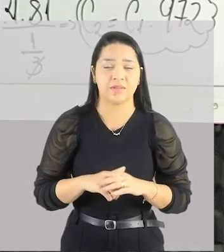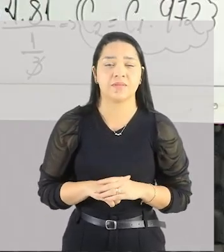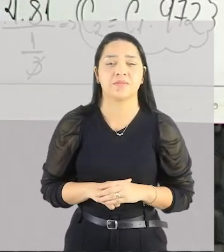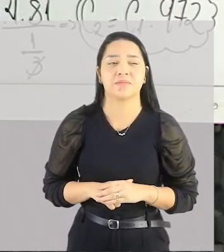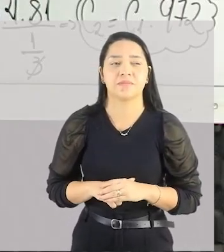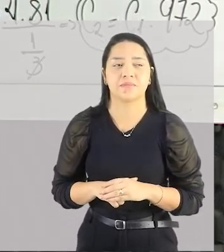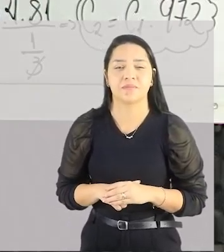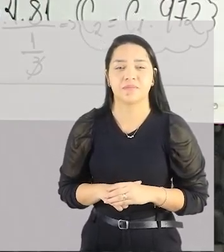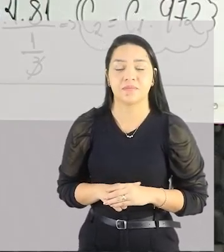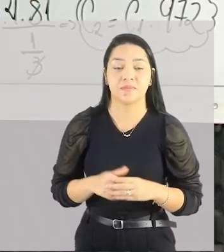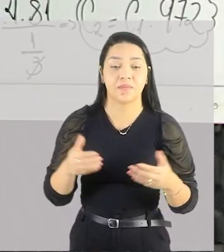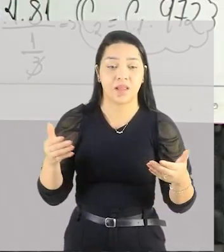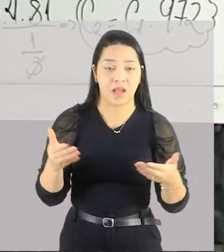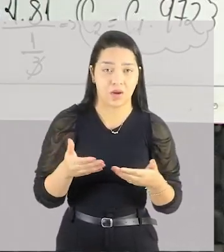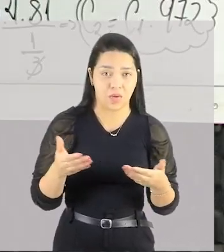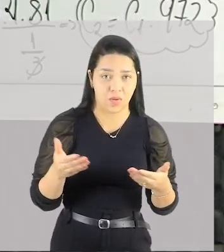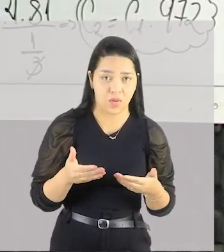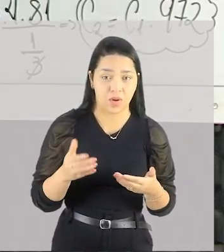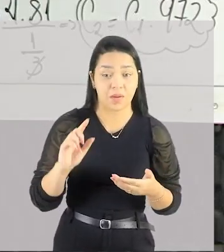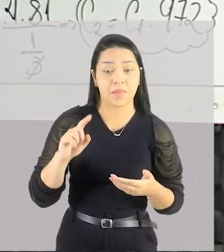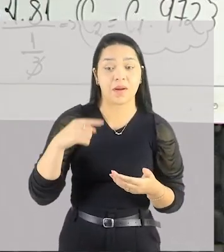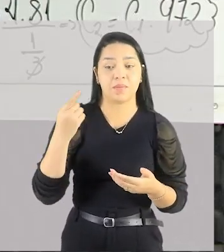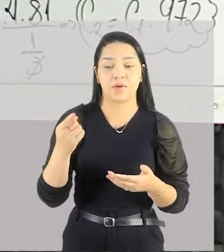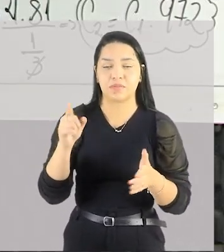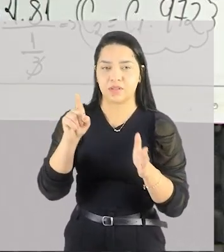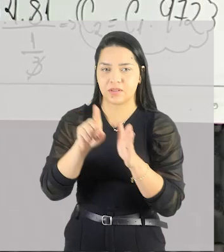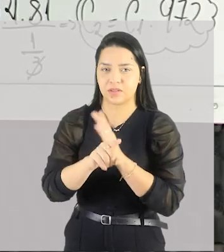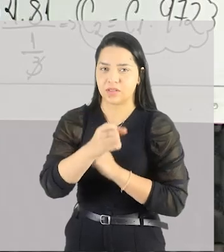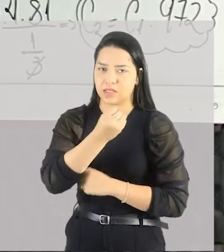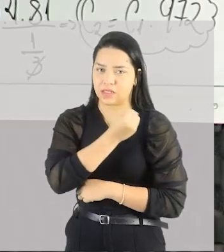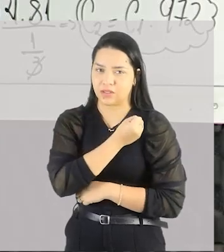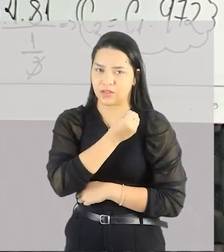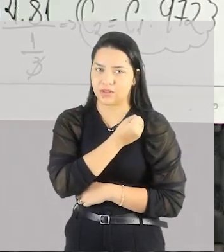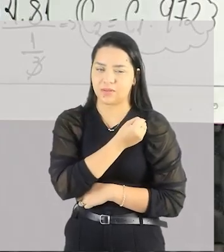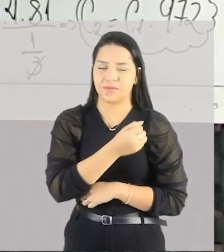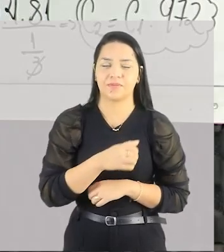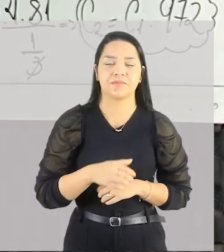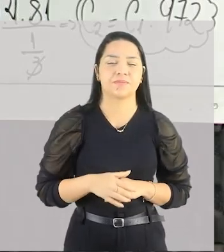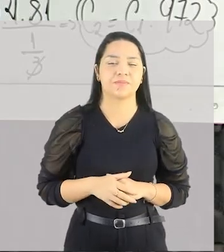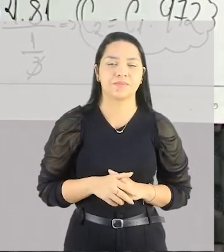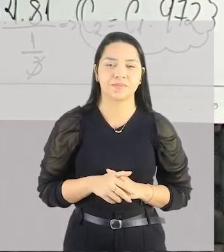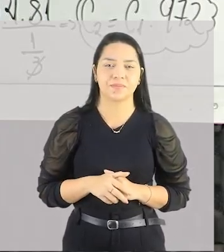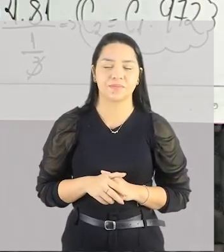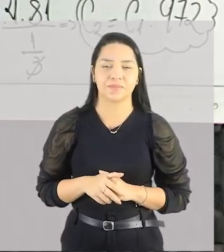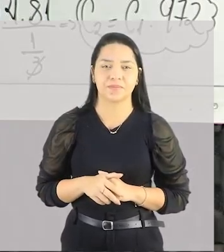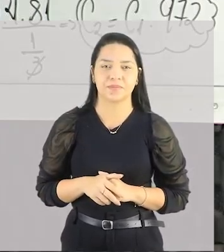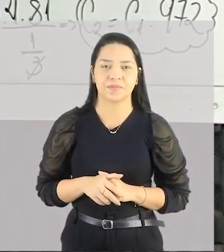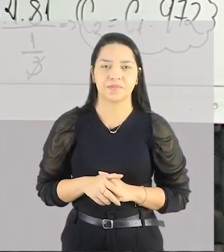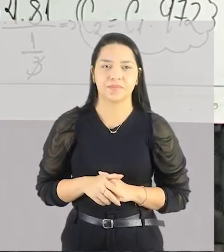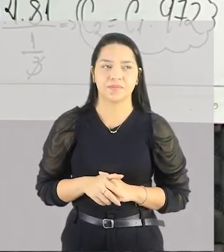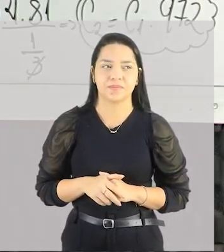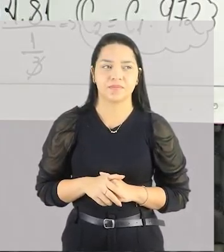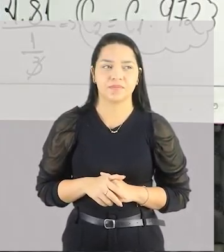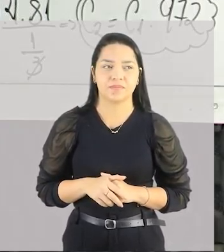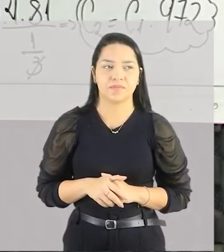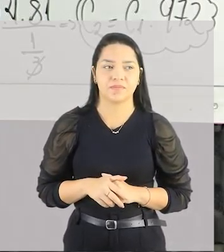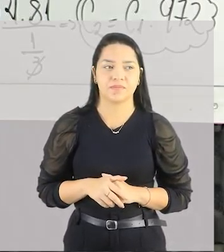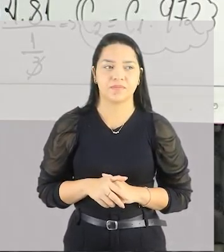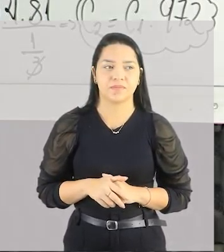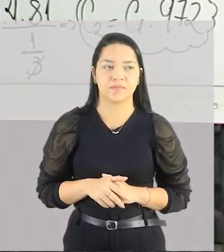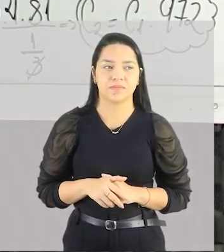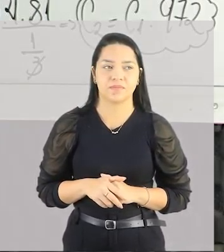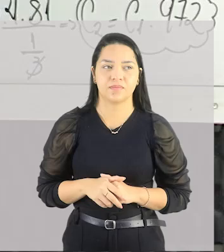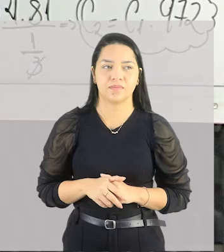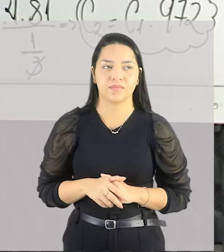972, tá? Então agora só me resta ir nas alternativas e ver onde tem 972 vezes